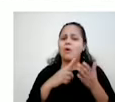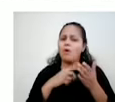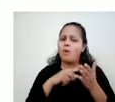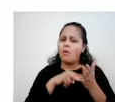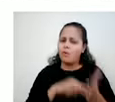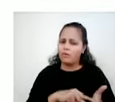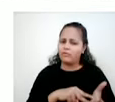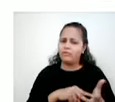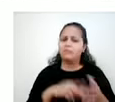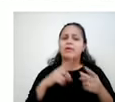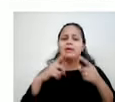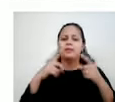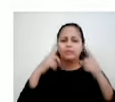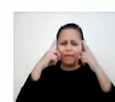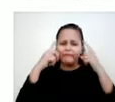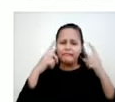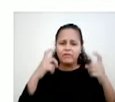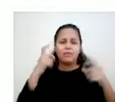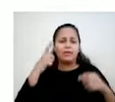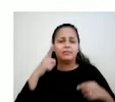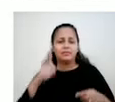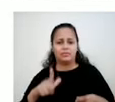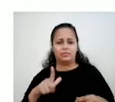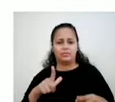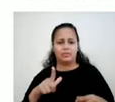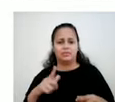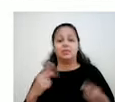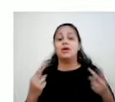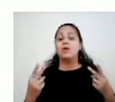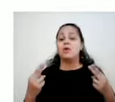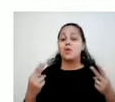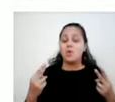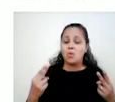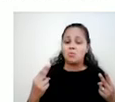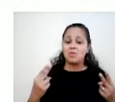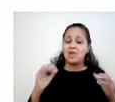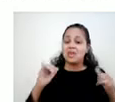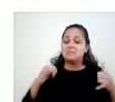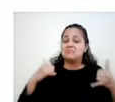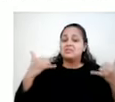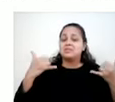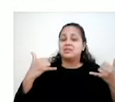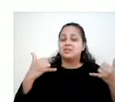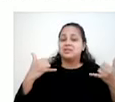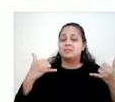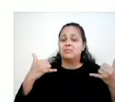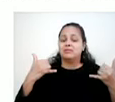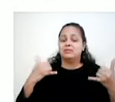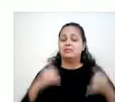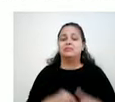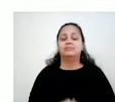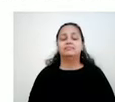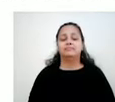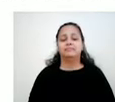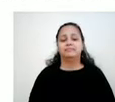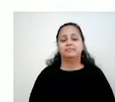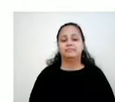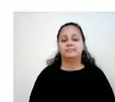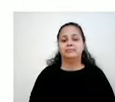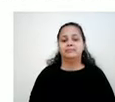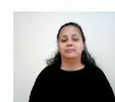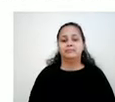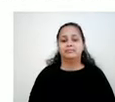confirmando, né, a violência da conquista e como ela era celebrada pelos cruzados, né?